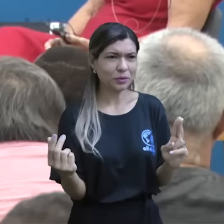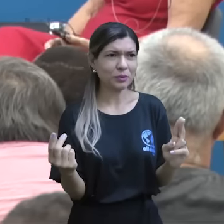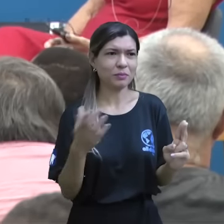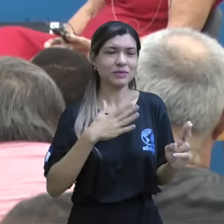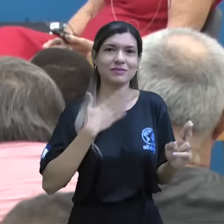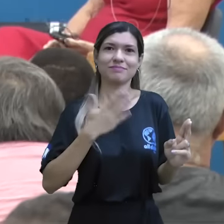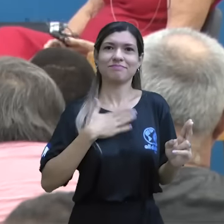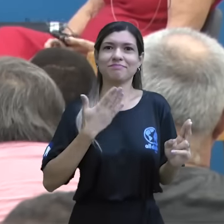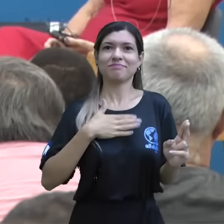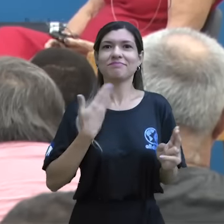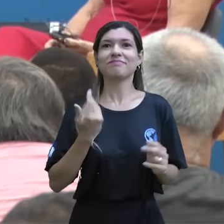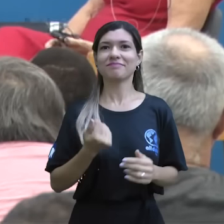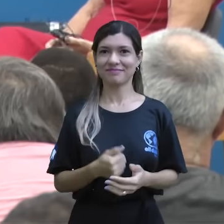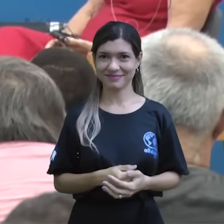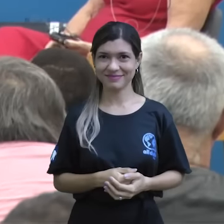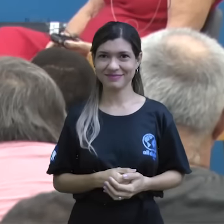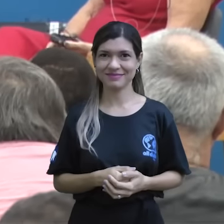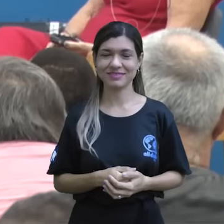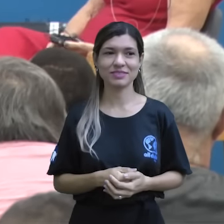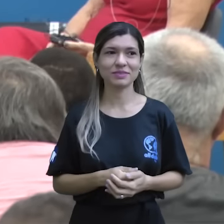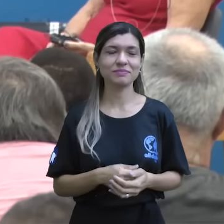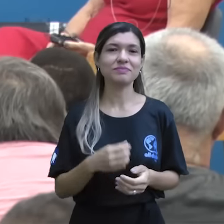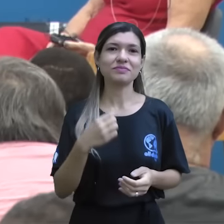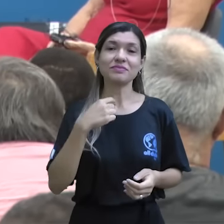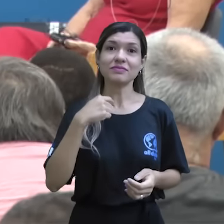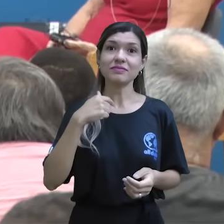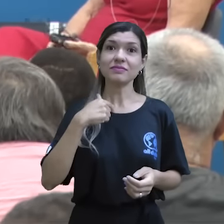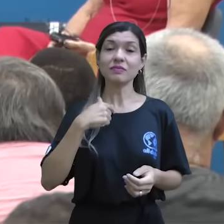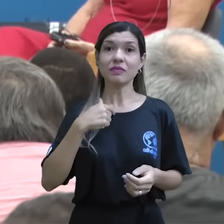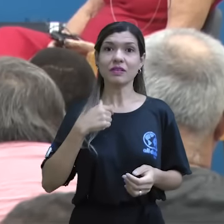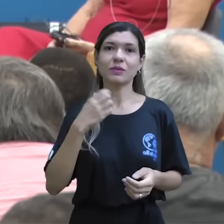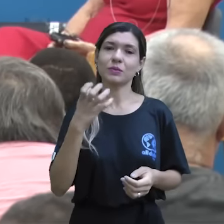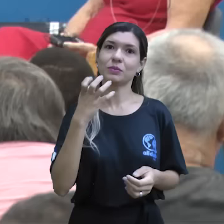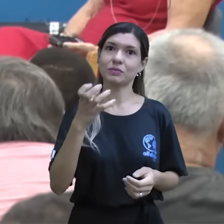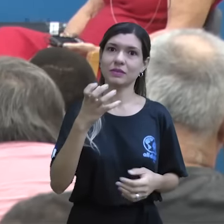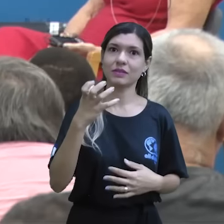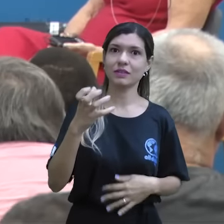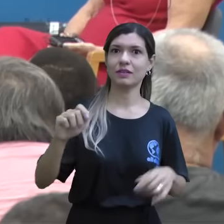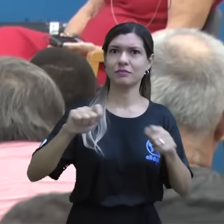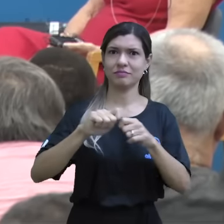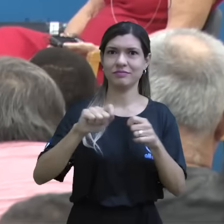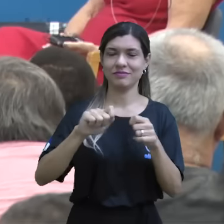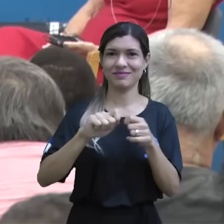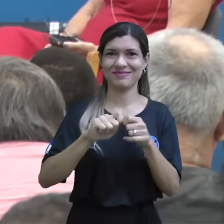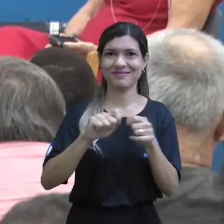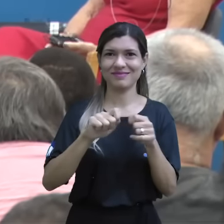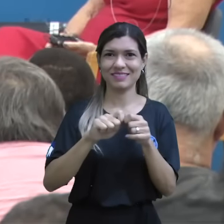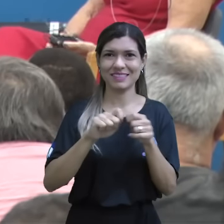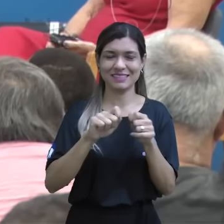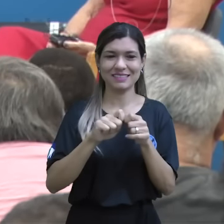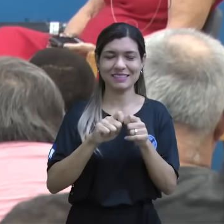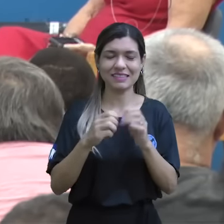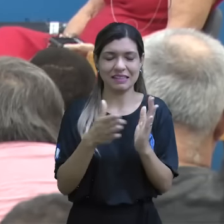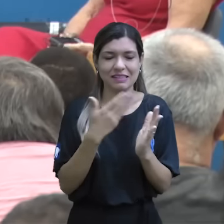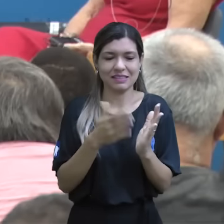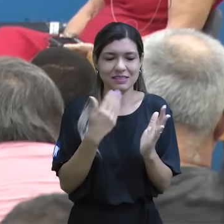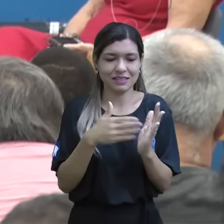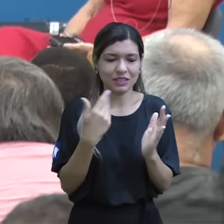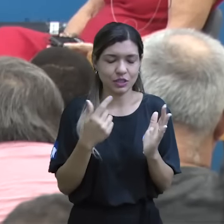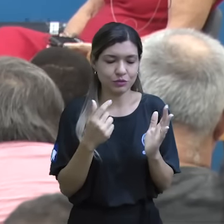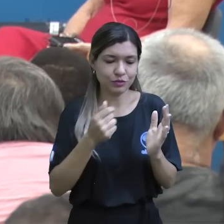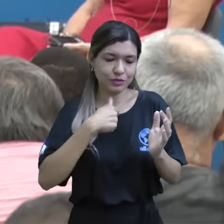todo pesquisador volta, né, a um objeto a partir das questões do seu tempo. E eu tenho essa formação em